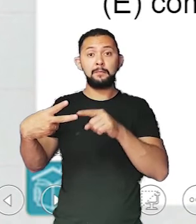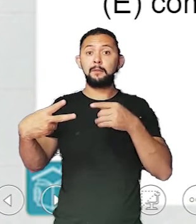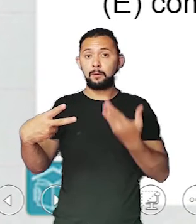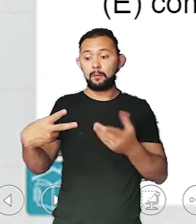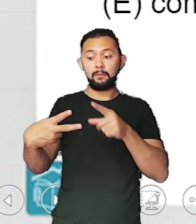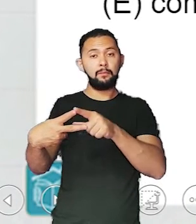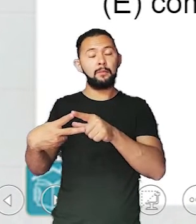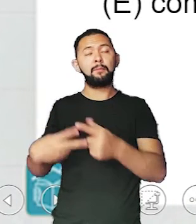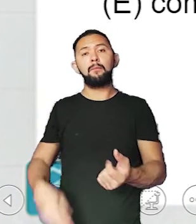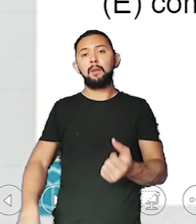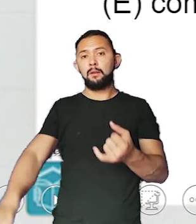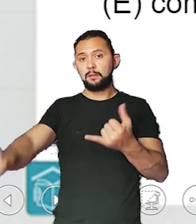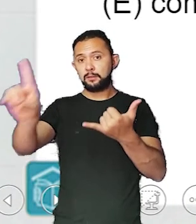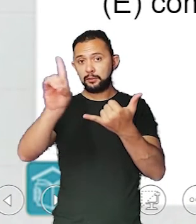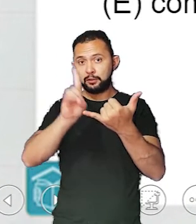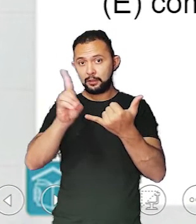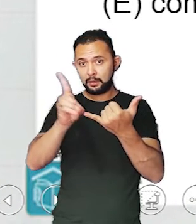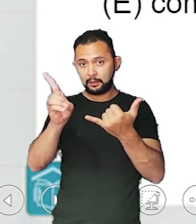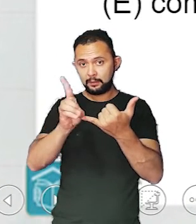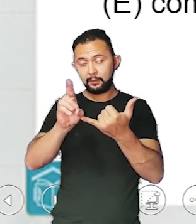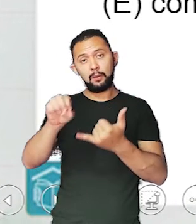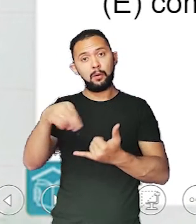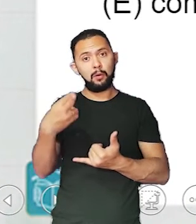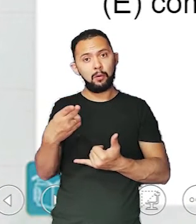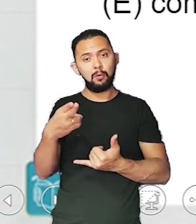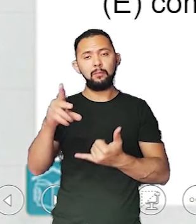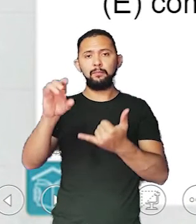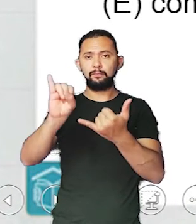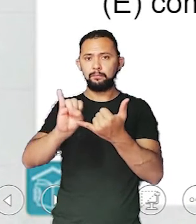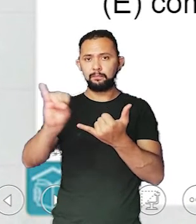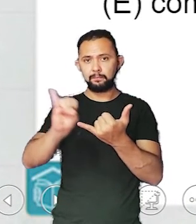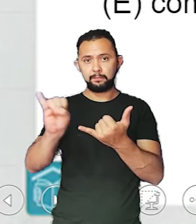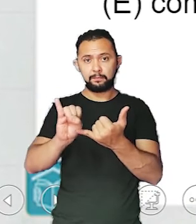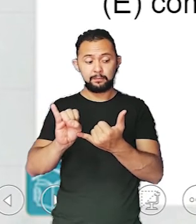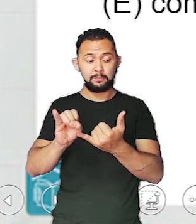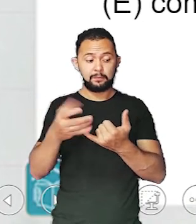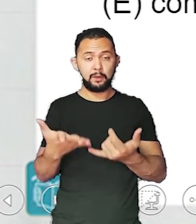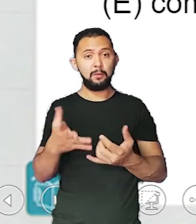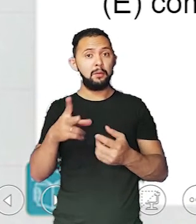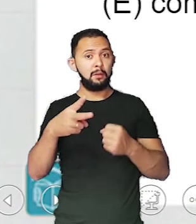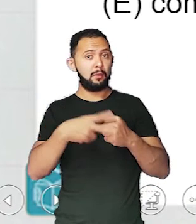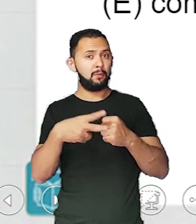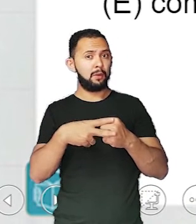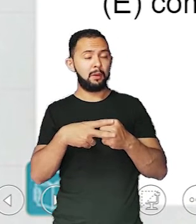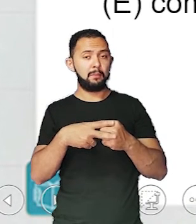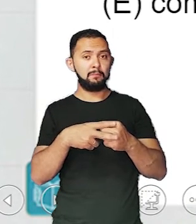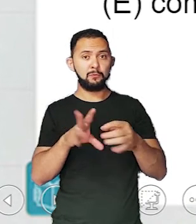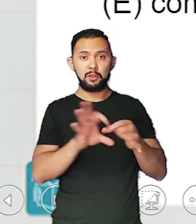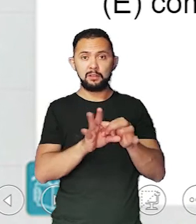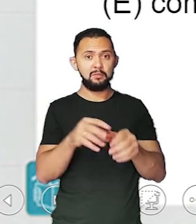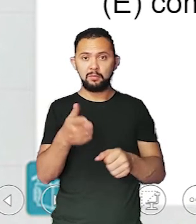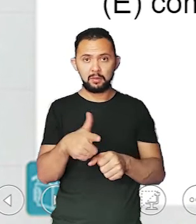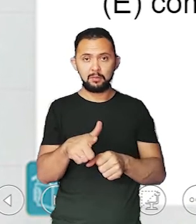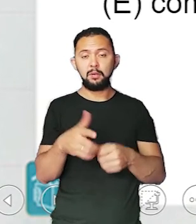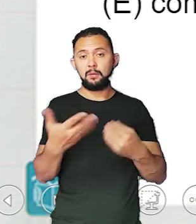ok? Se já tem o verbo aqui, o verbo é significativo, né? Não é um verbo de ligação, não pode ser predicativo,